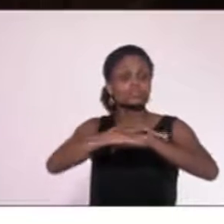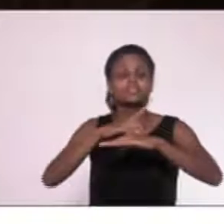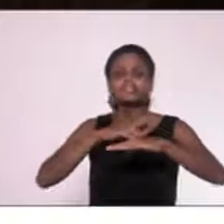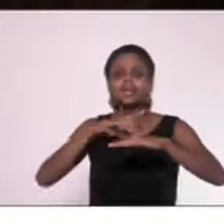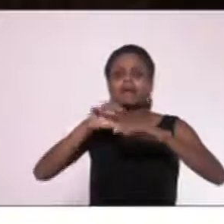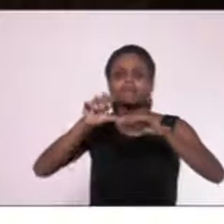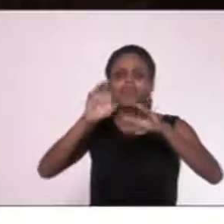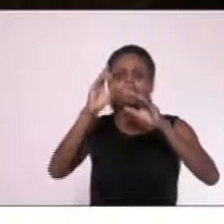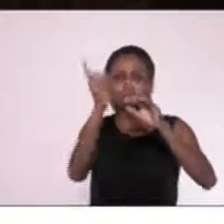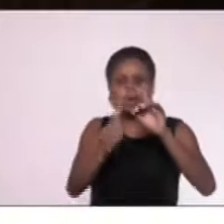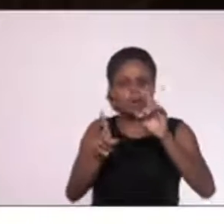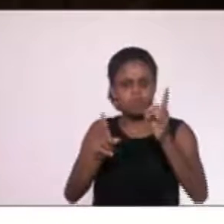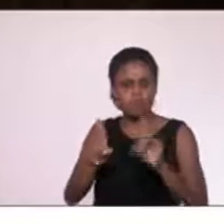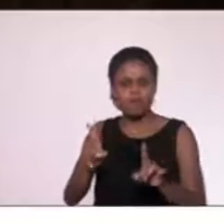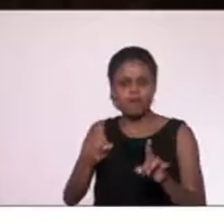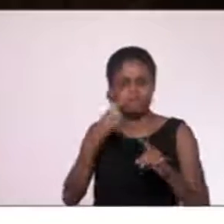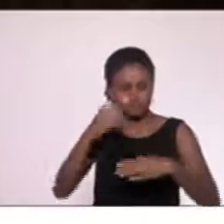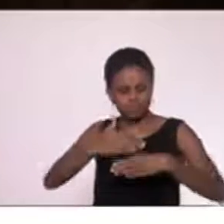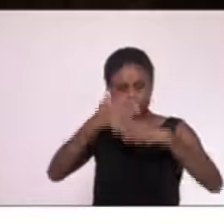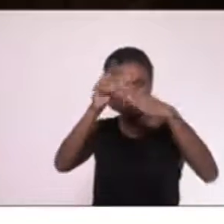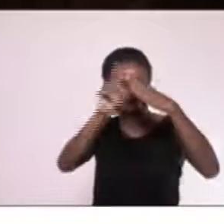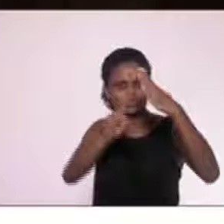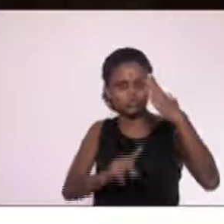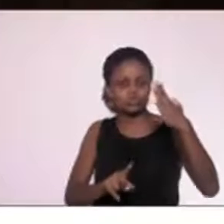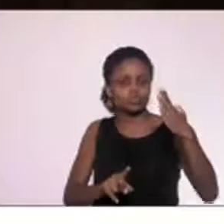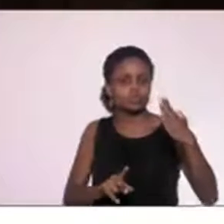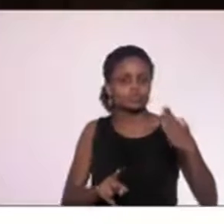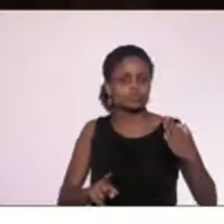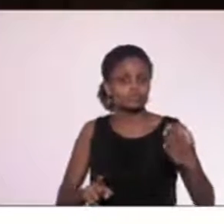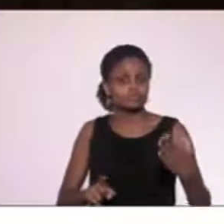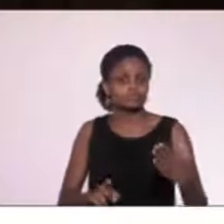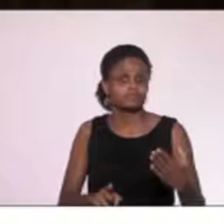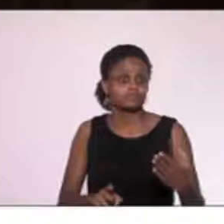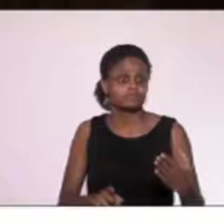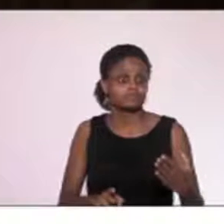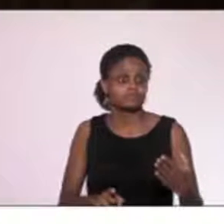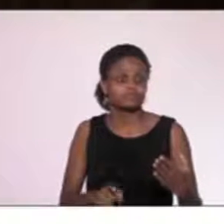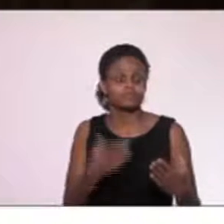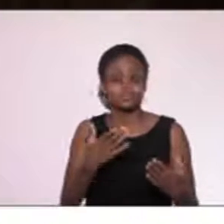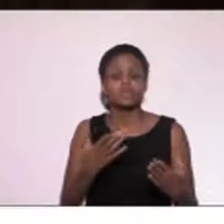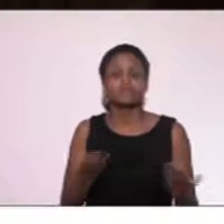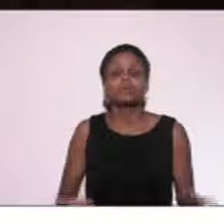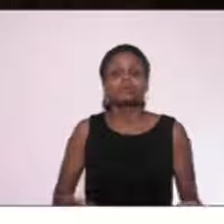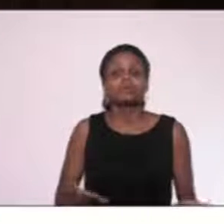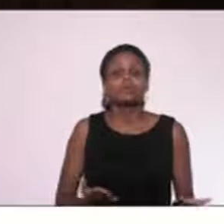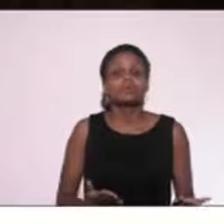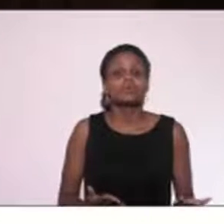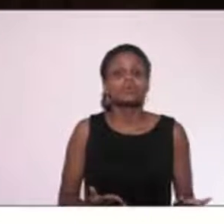trincas e já se vê armaduras expostas. Esse fenômeno